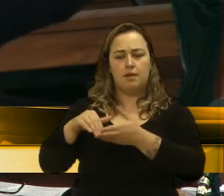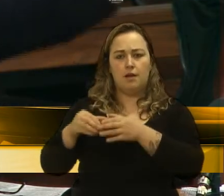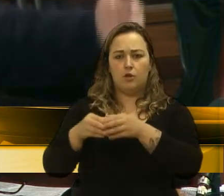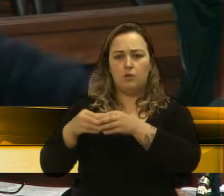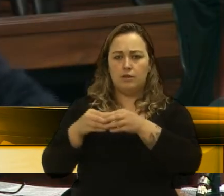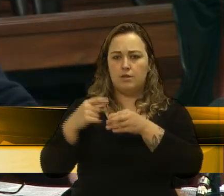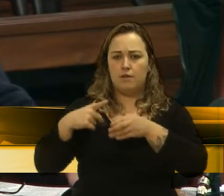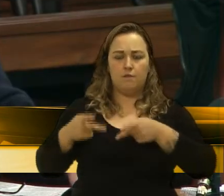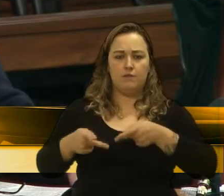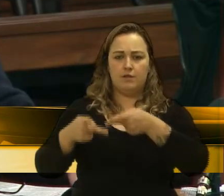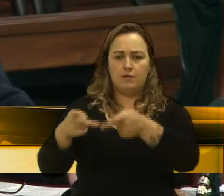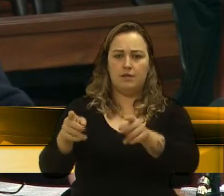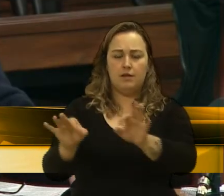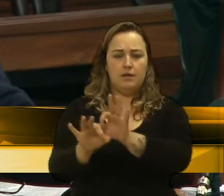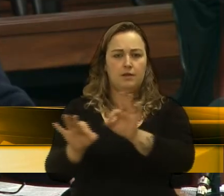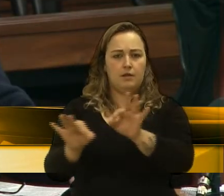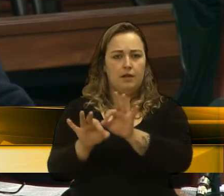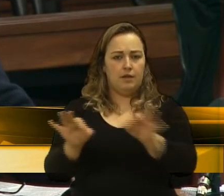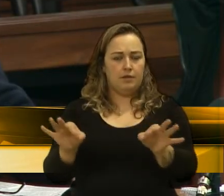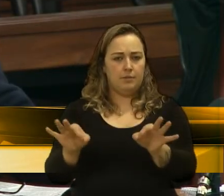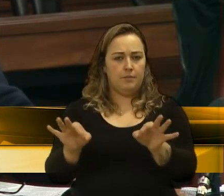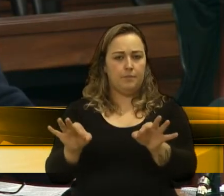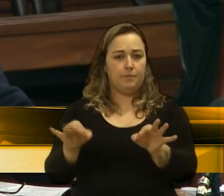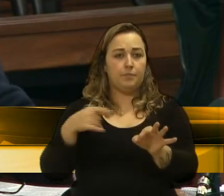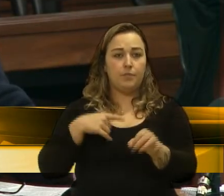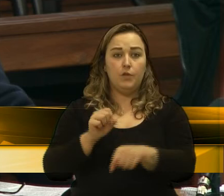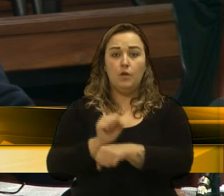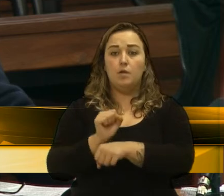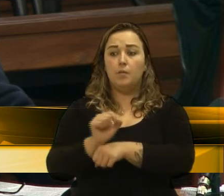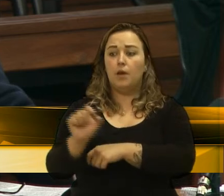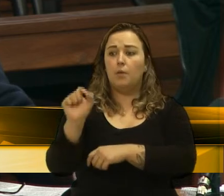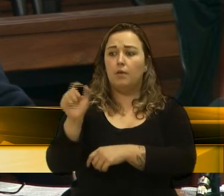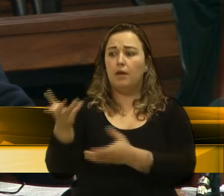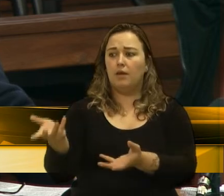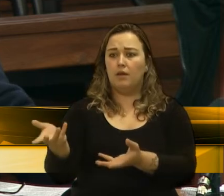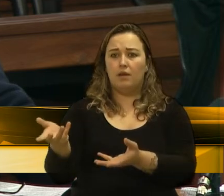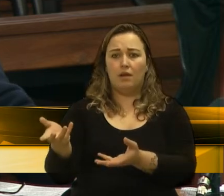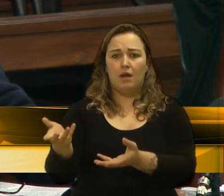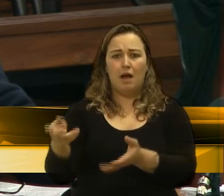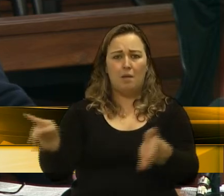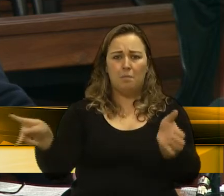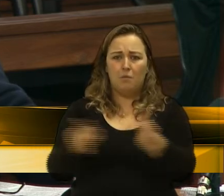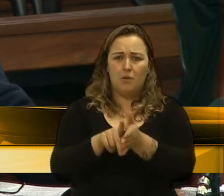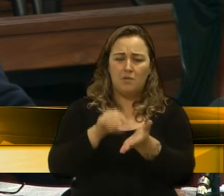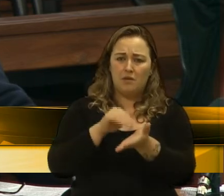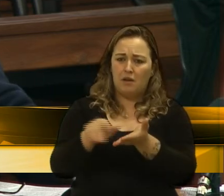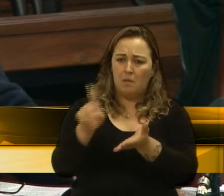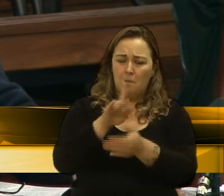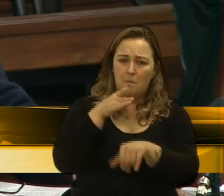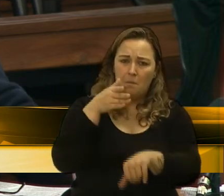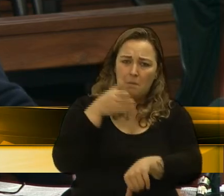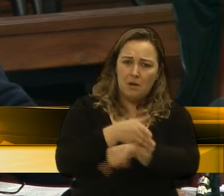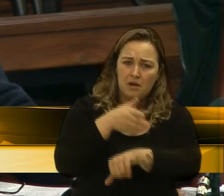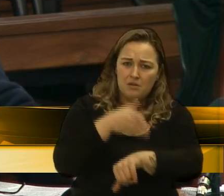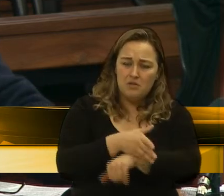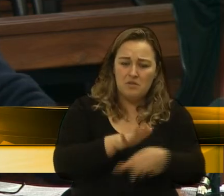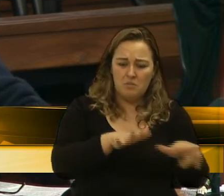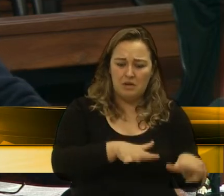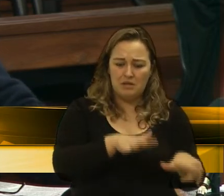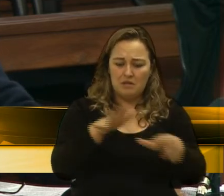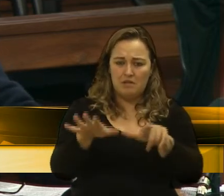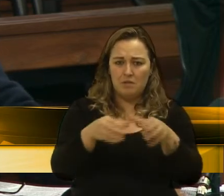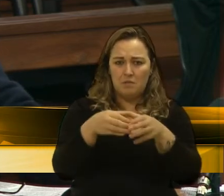numa semana de turismo, né, ou esperar o quê? Que nem eu vou referir, vereador